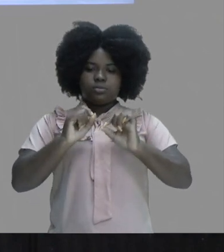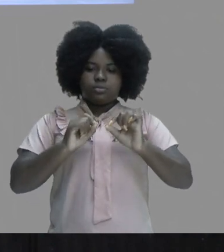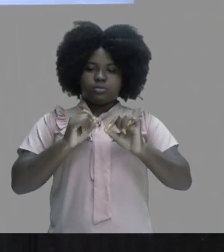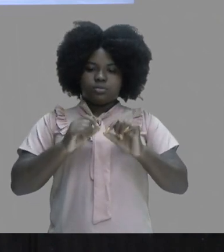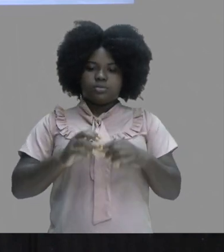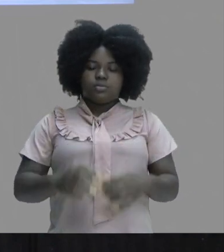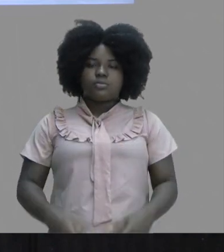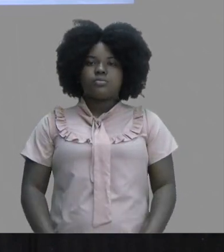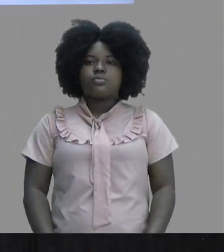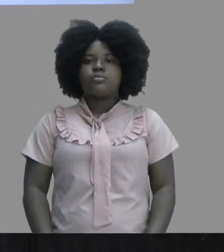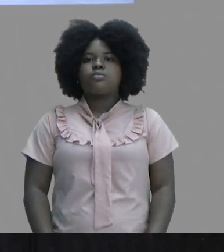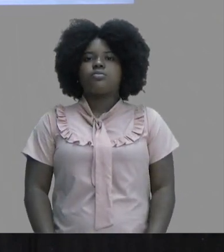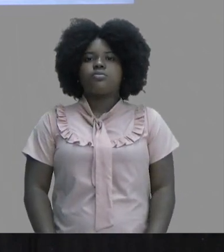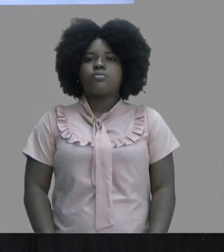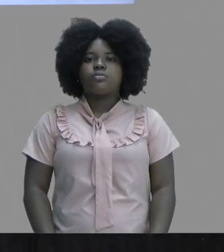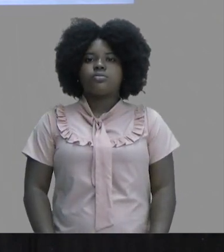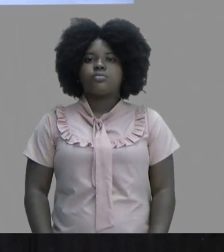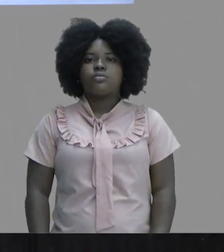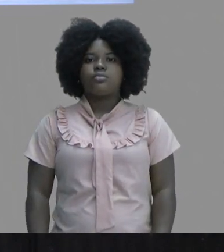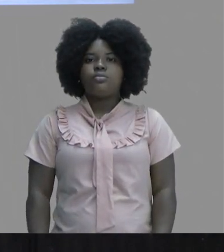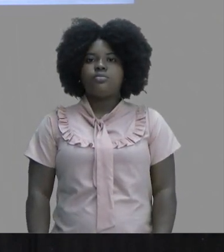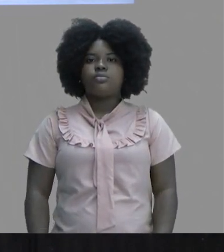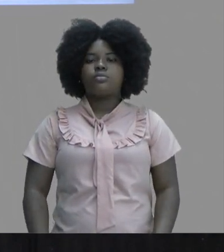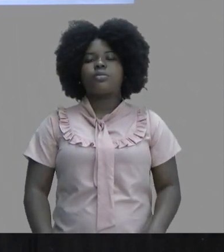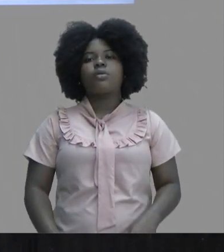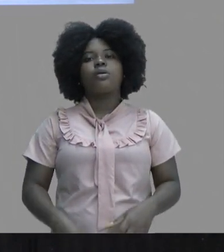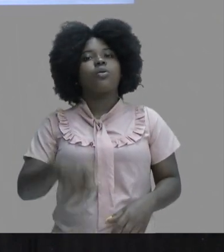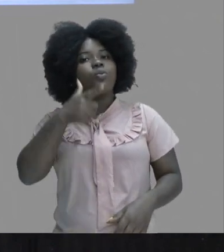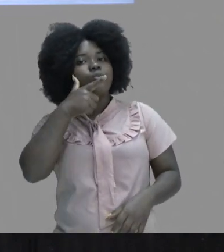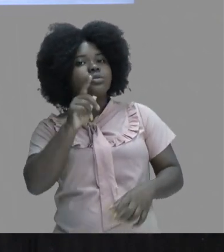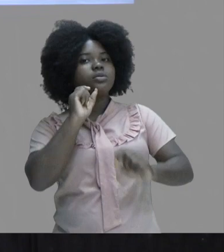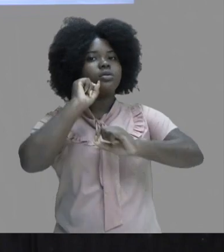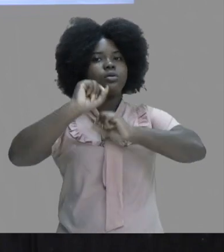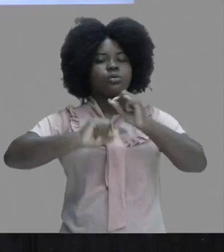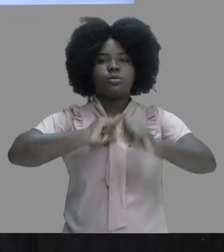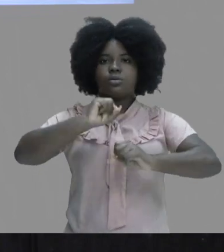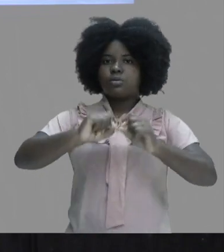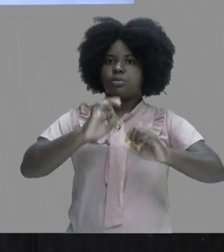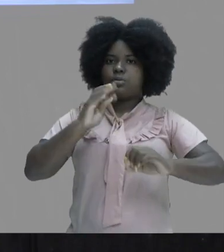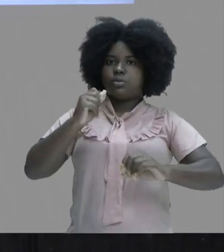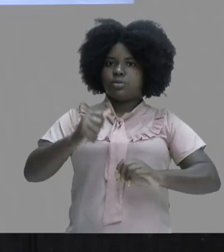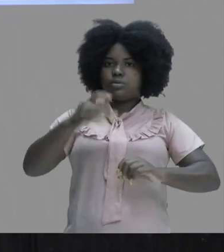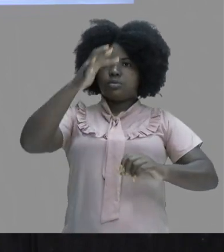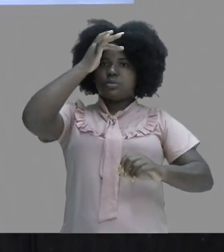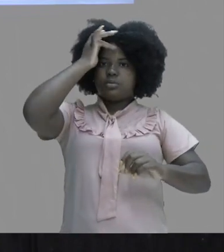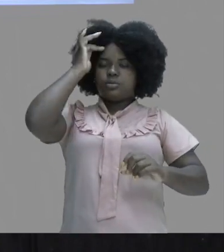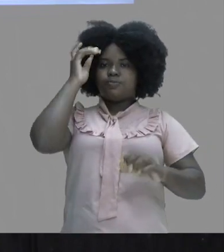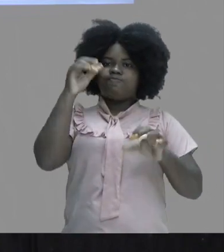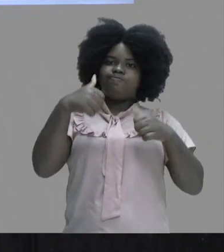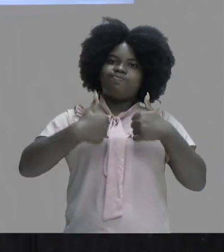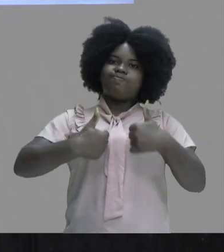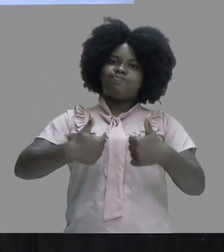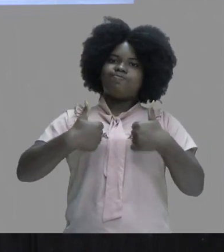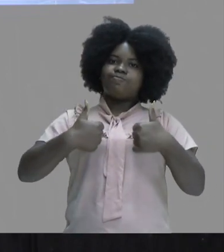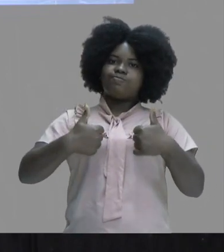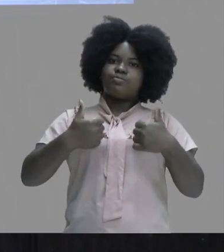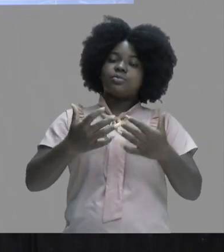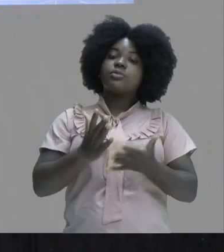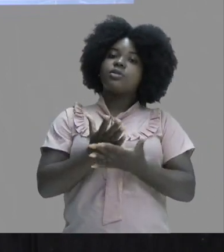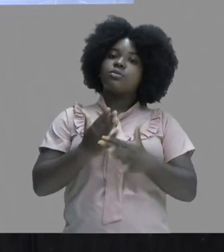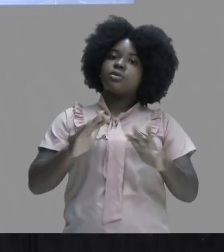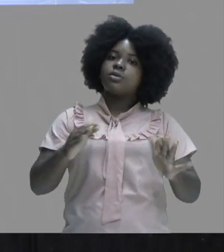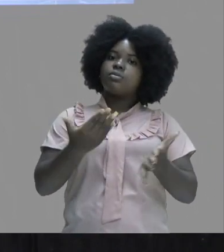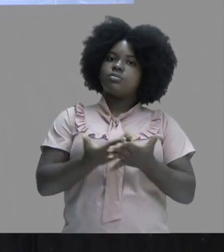que é a Declaração Universal dos Direitos Humanos, que garantem esses direitos a todas as pessoas. Beleza? E com isso a